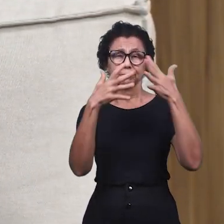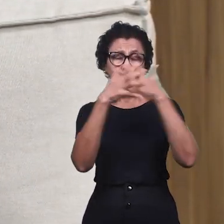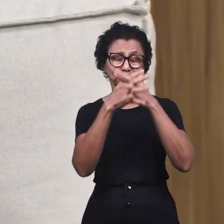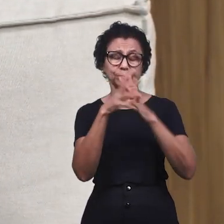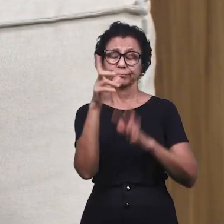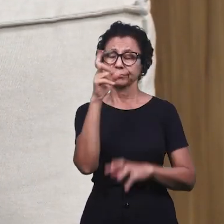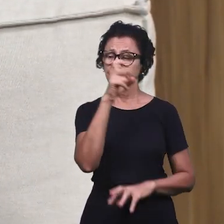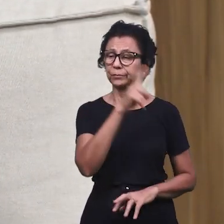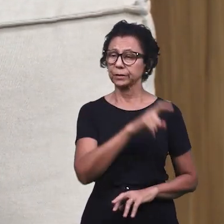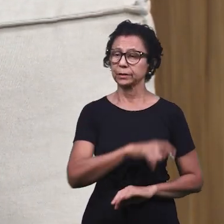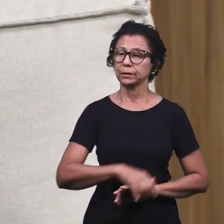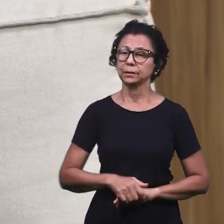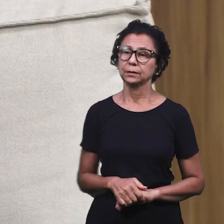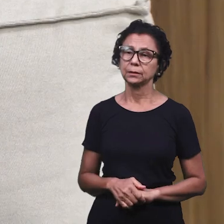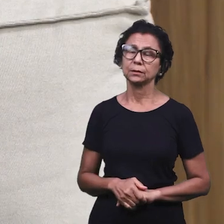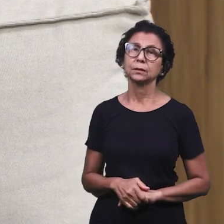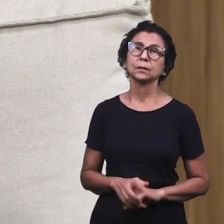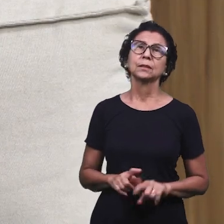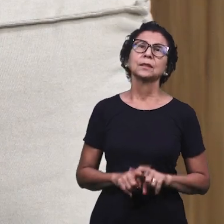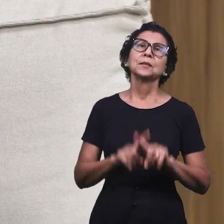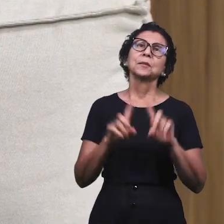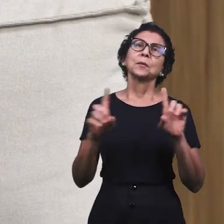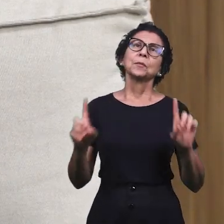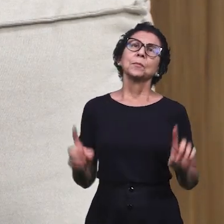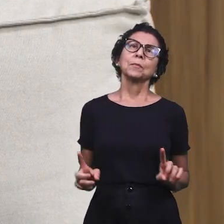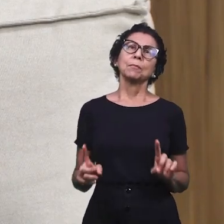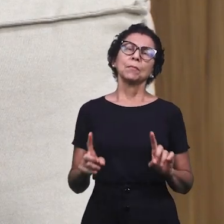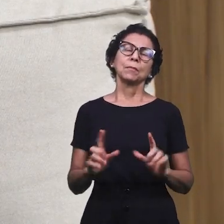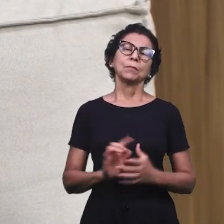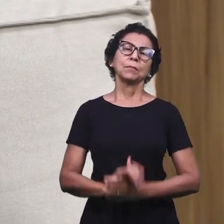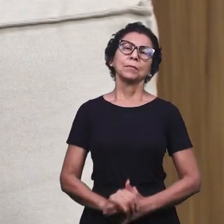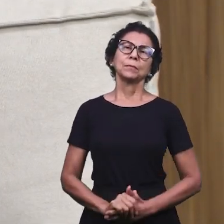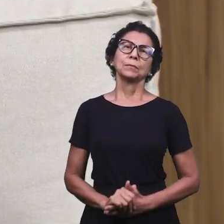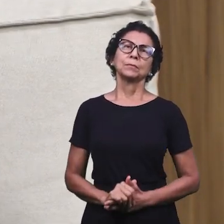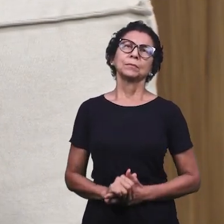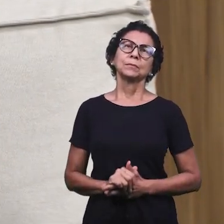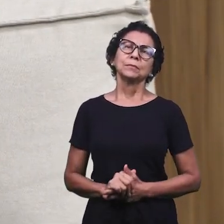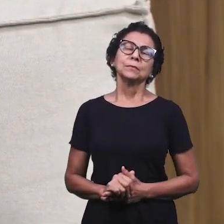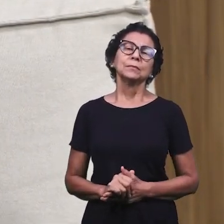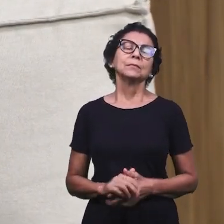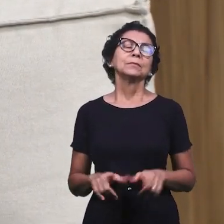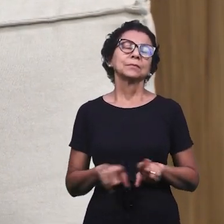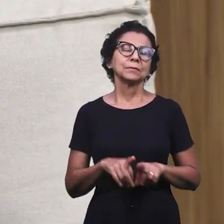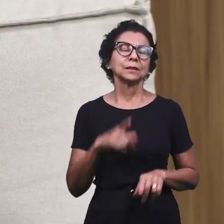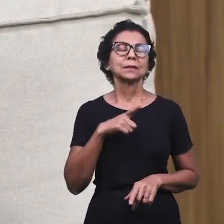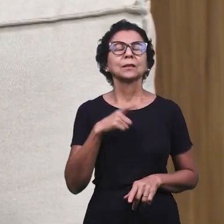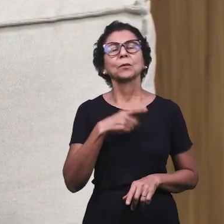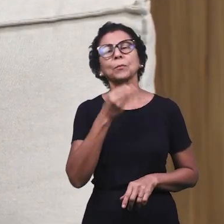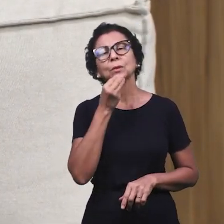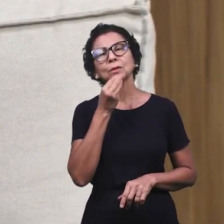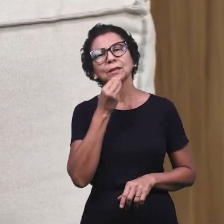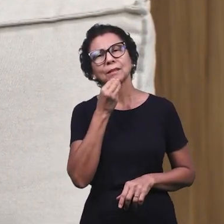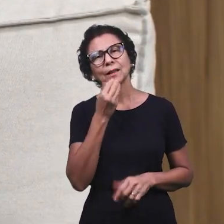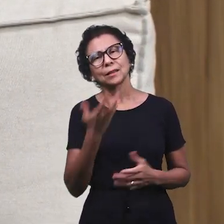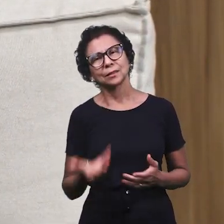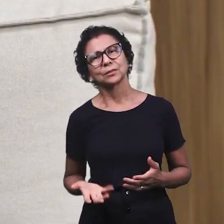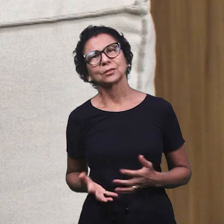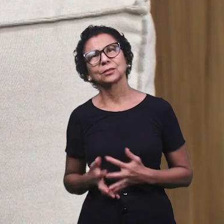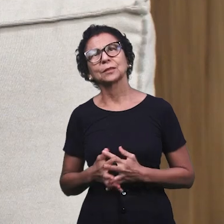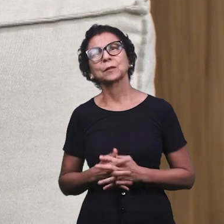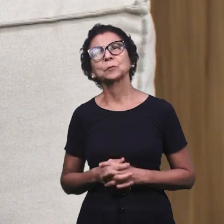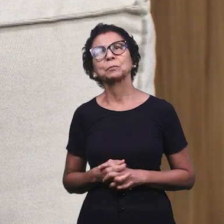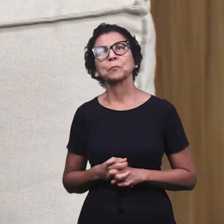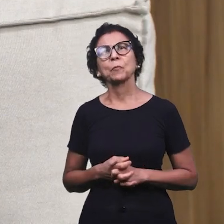Mas é nessa complexidade que está, muitas vezes, a oportunidade, né? Então, você